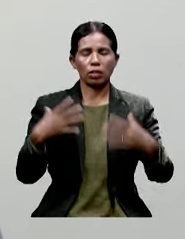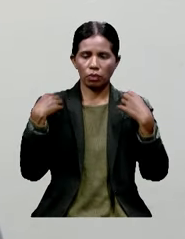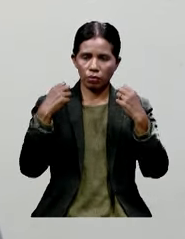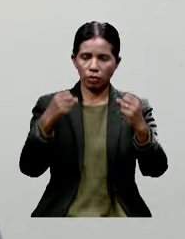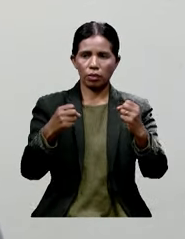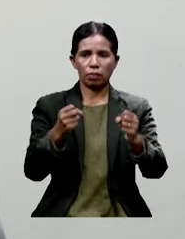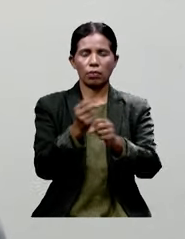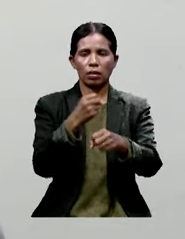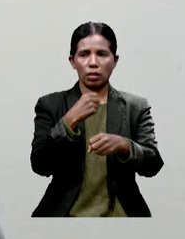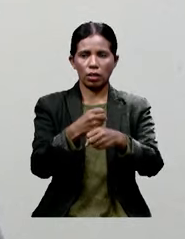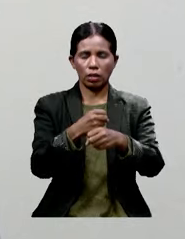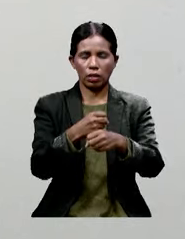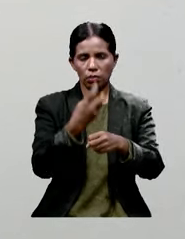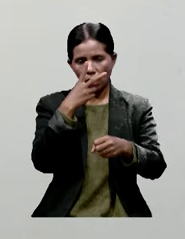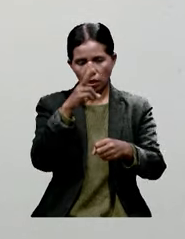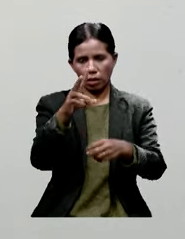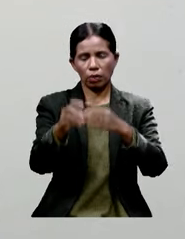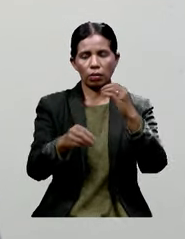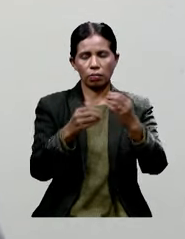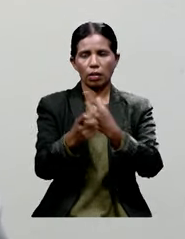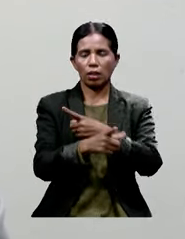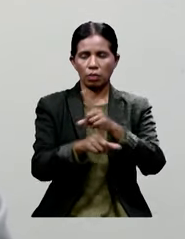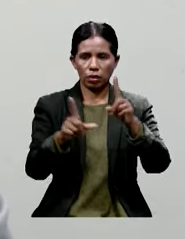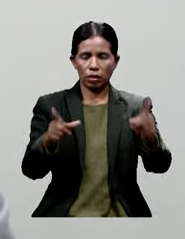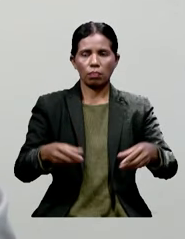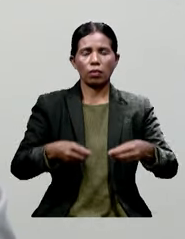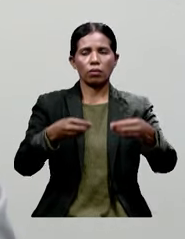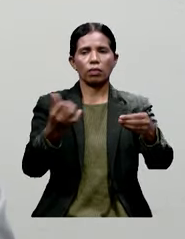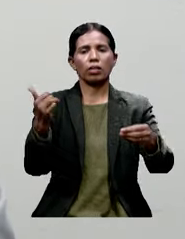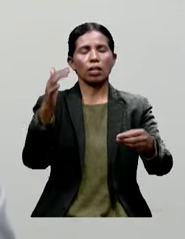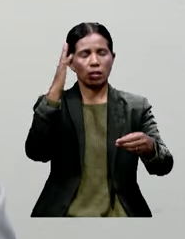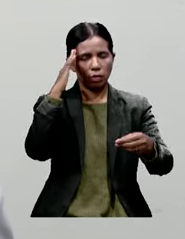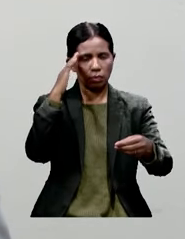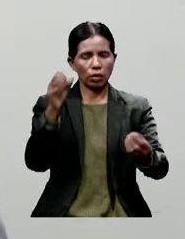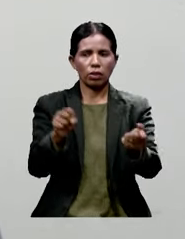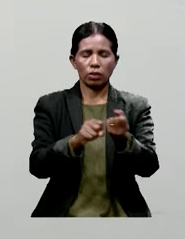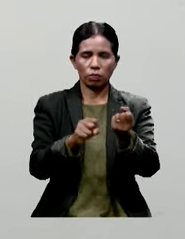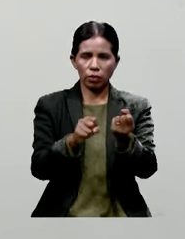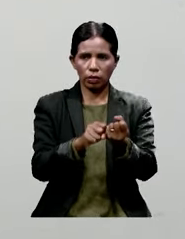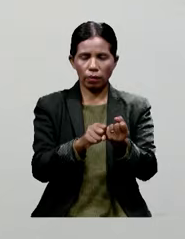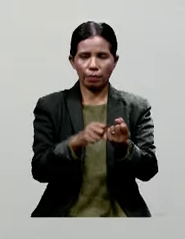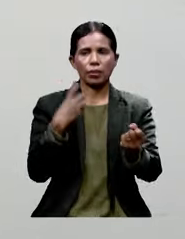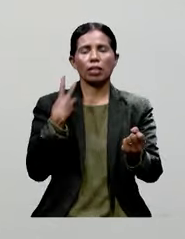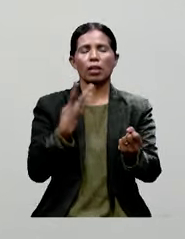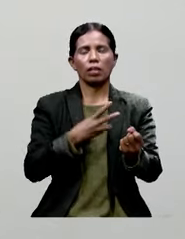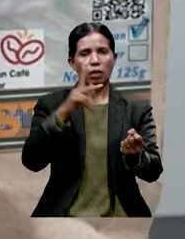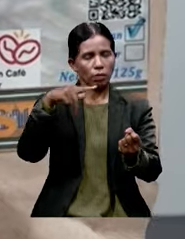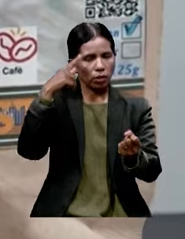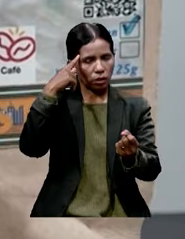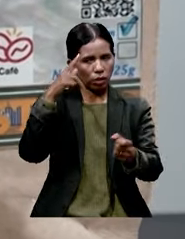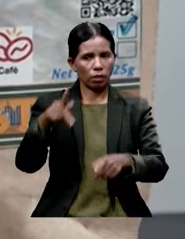ke bele halu autocontrolo e liberdade bele expressa ni nia no insira ne be ke bele contribui ba itenia politika publik